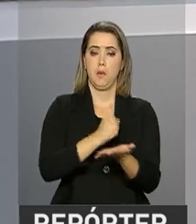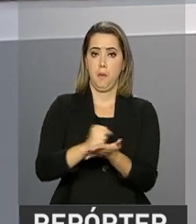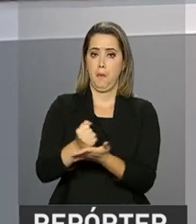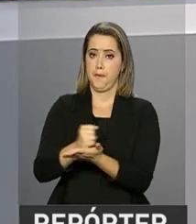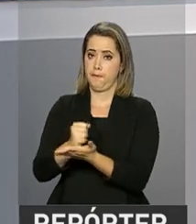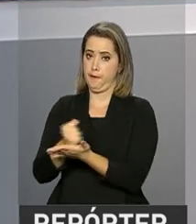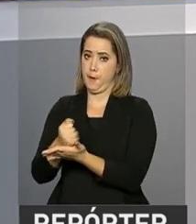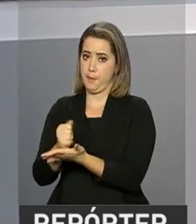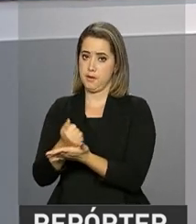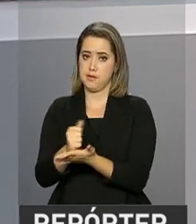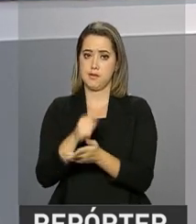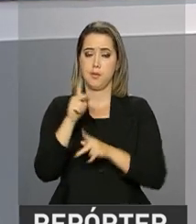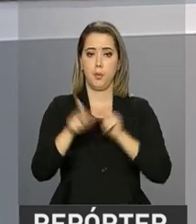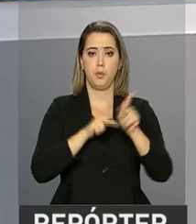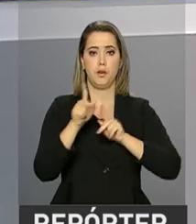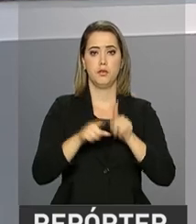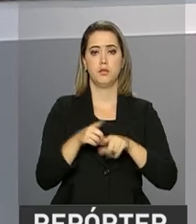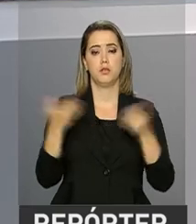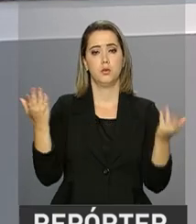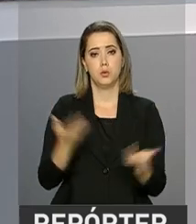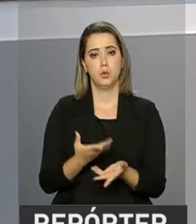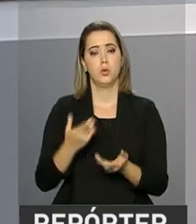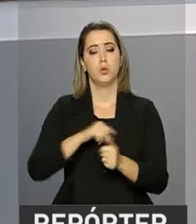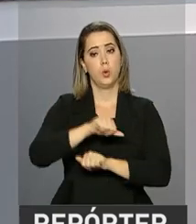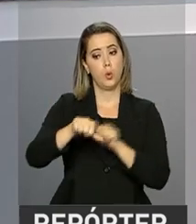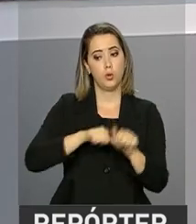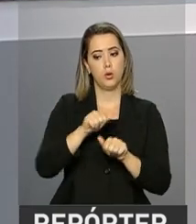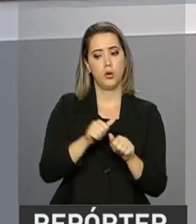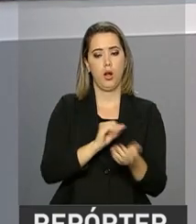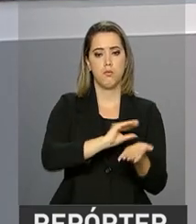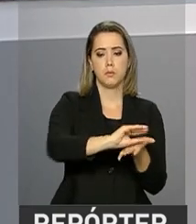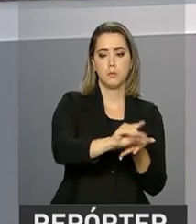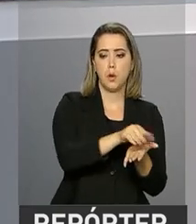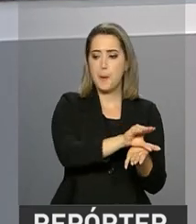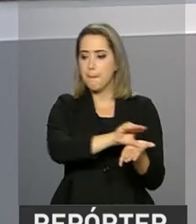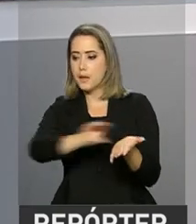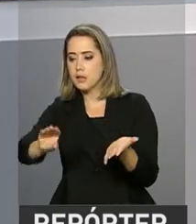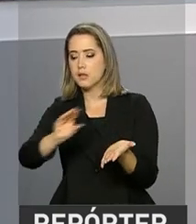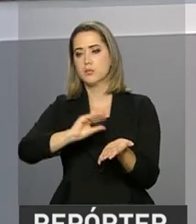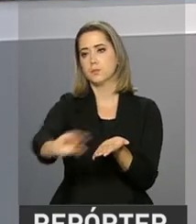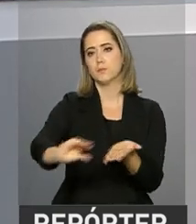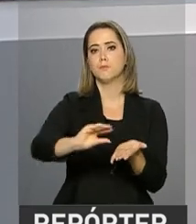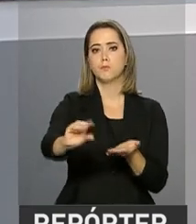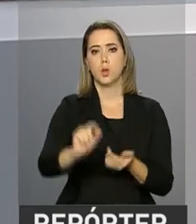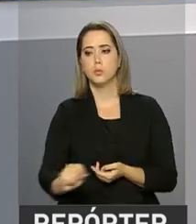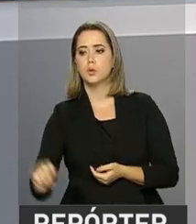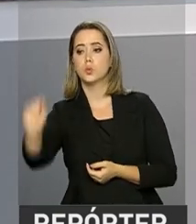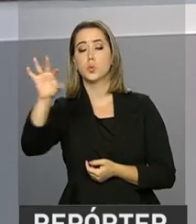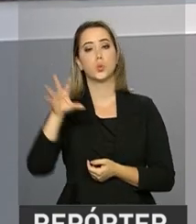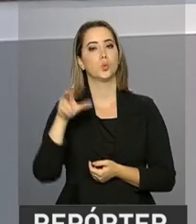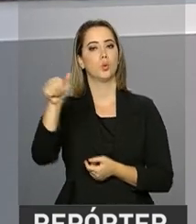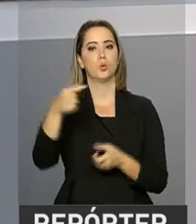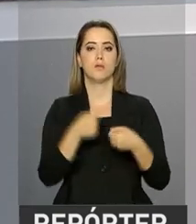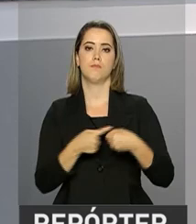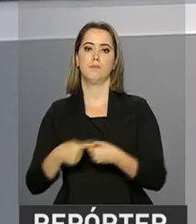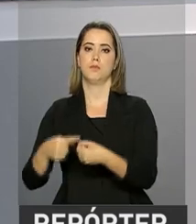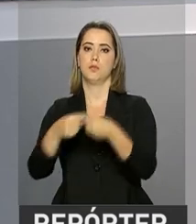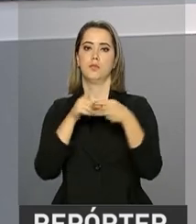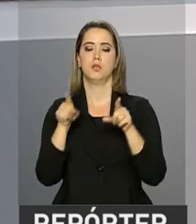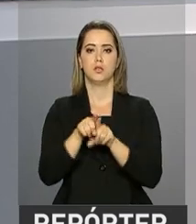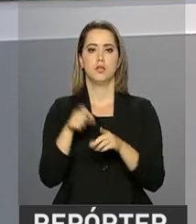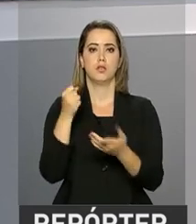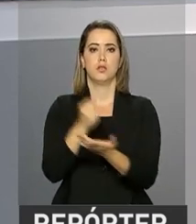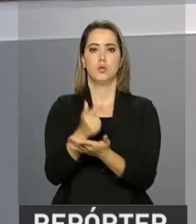da rede própria do programa Farmácia Popular, vão ser realocados para estados e municípios comprarem os medicamentos de atenção